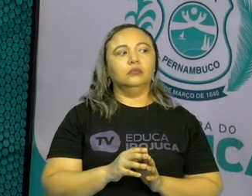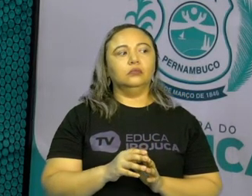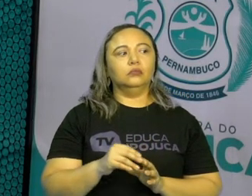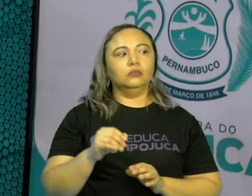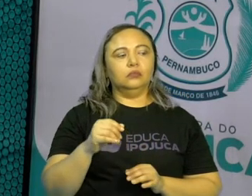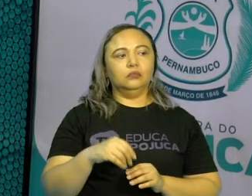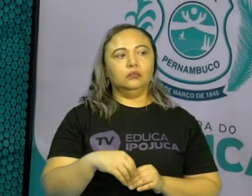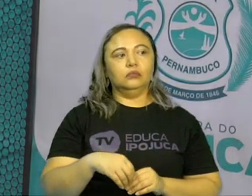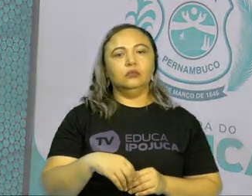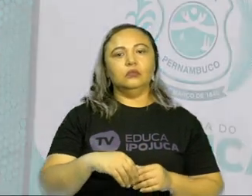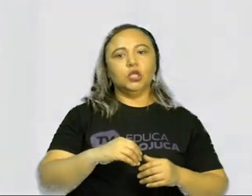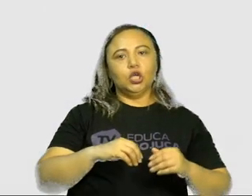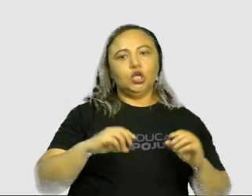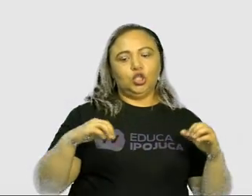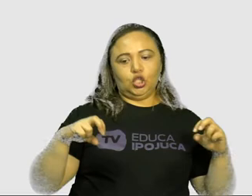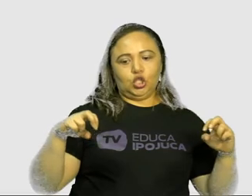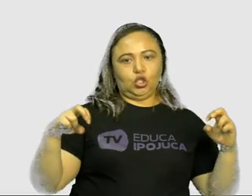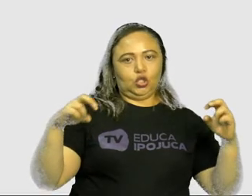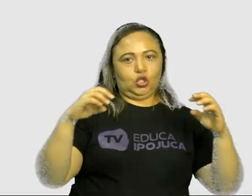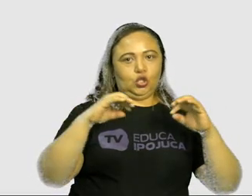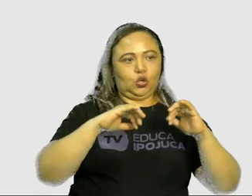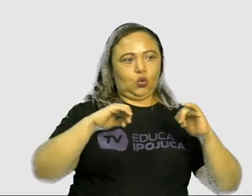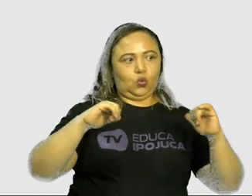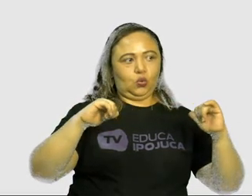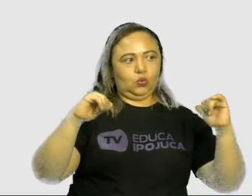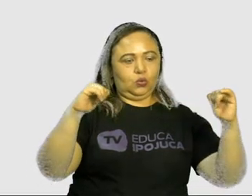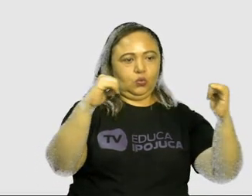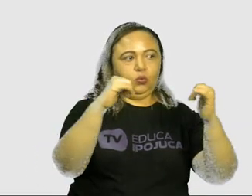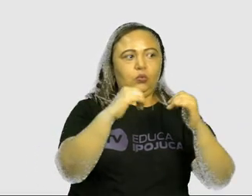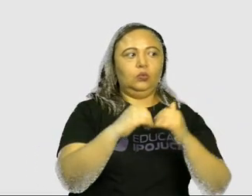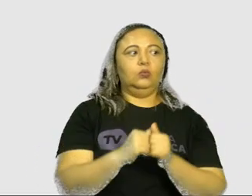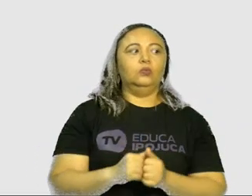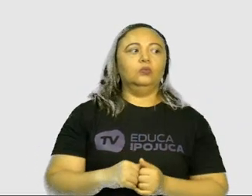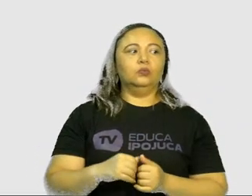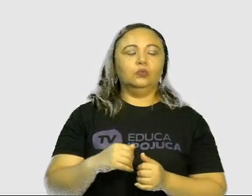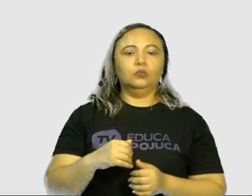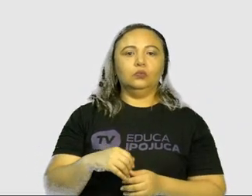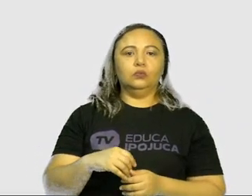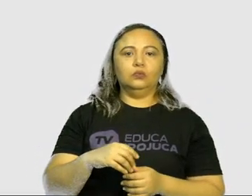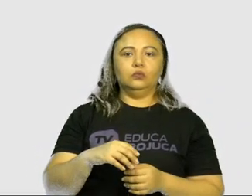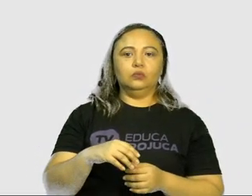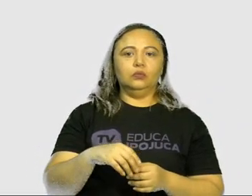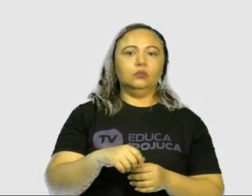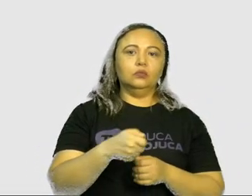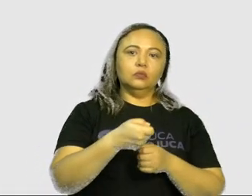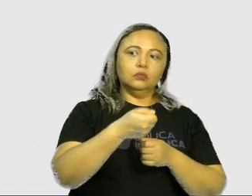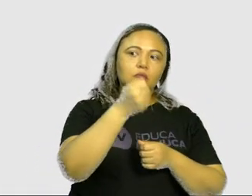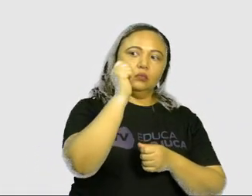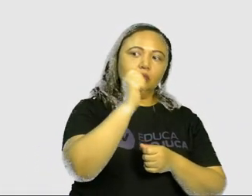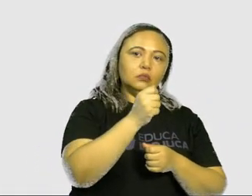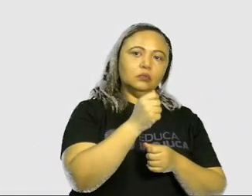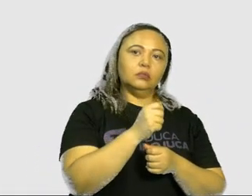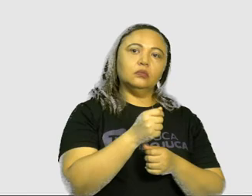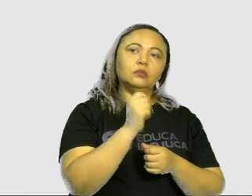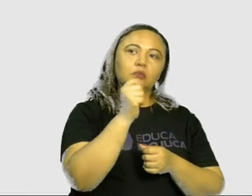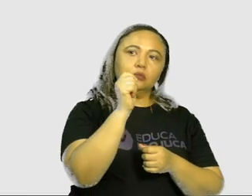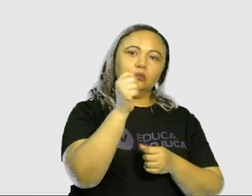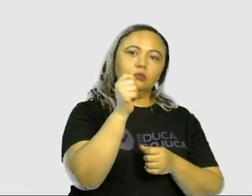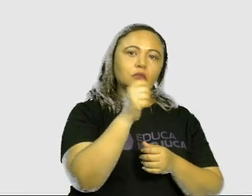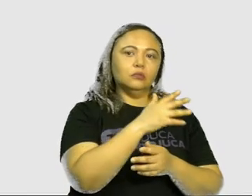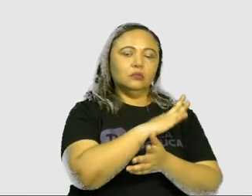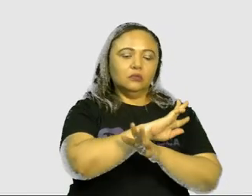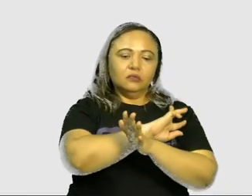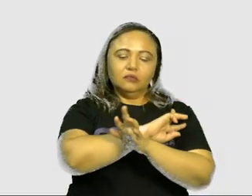Ciranda, brincadeira de roda, temos aí a capoeira, o catavento e entre